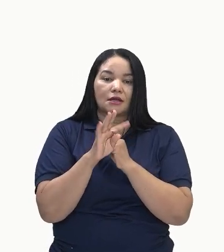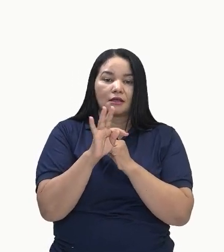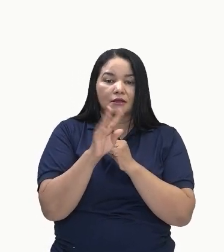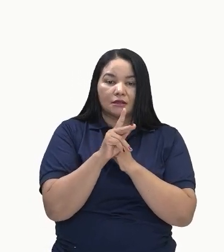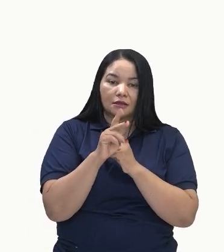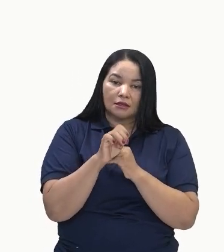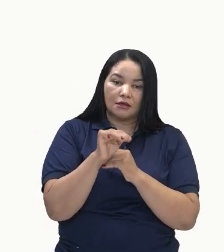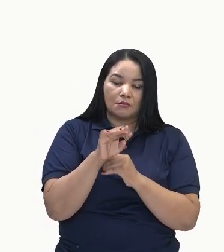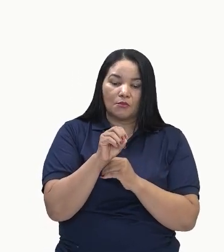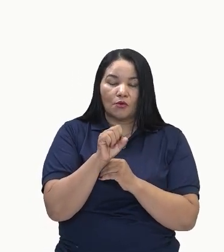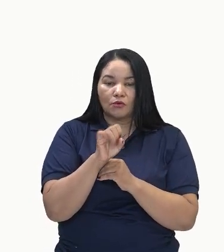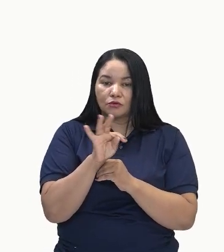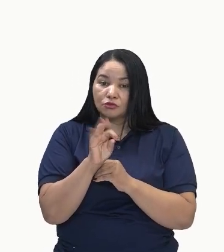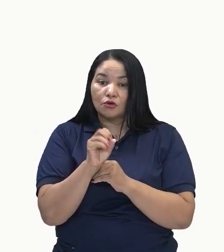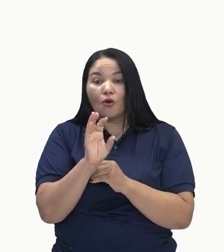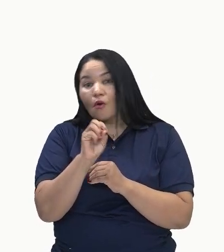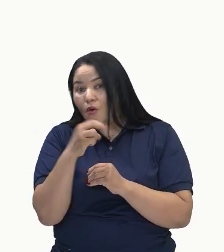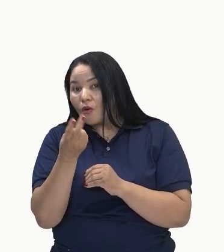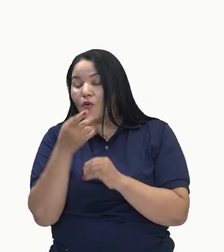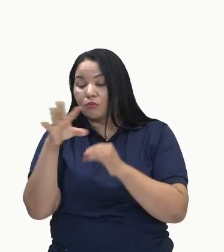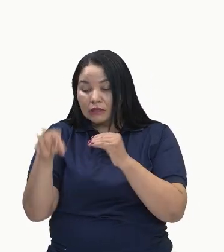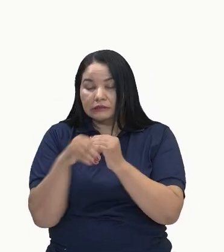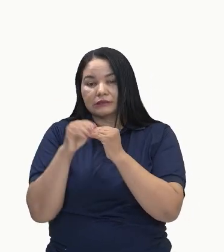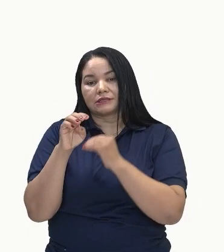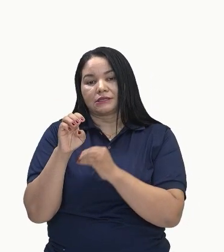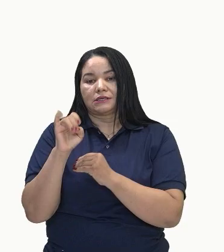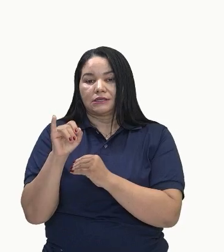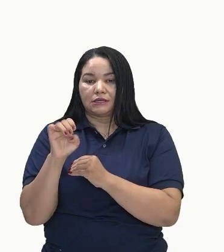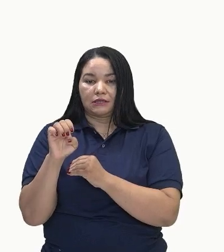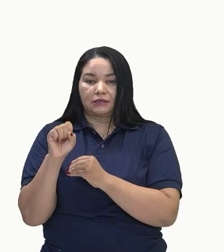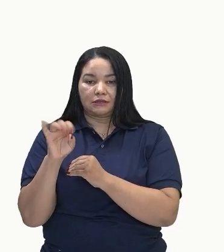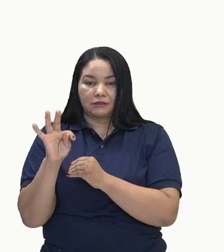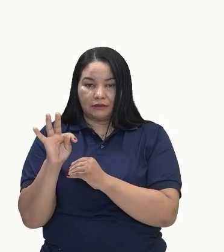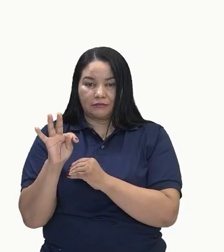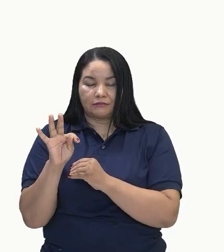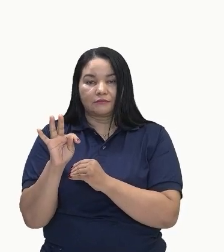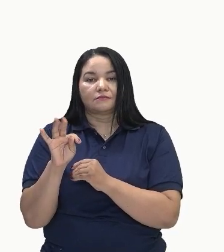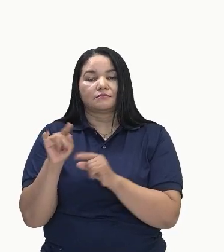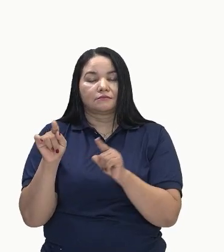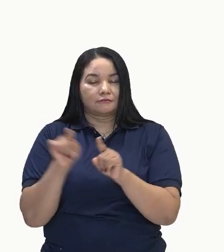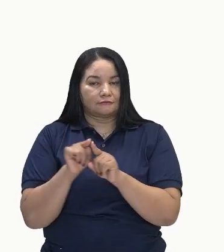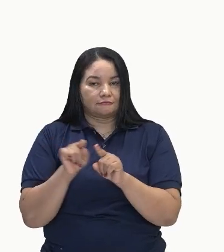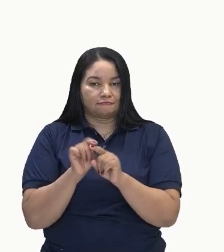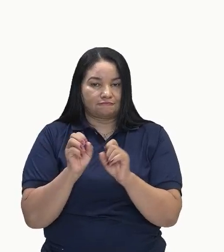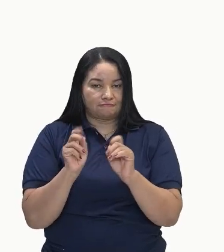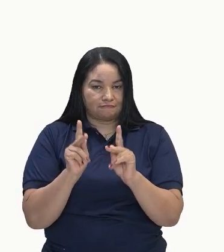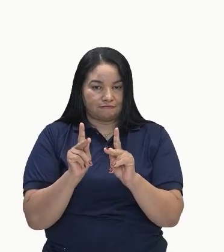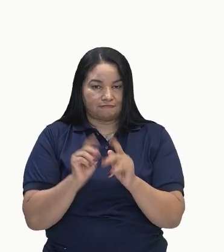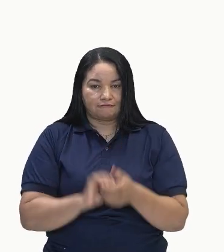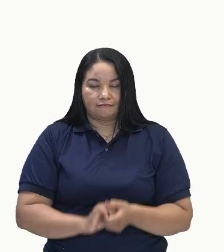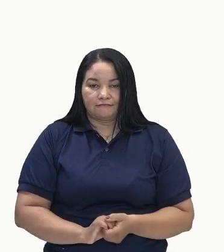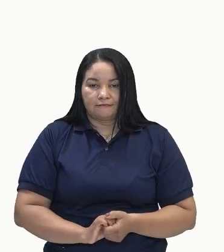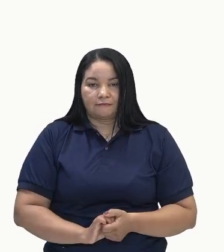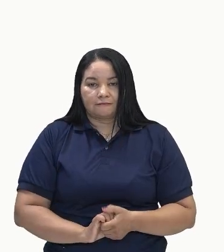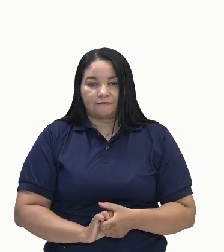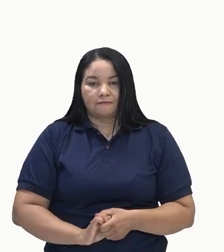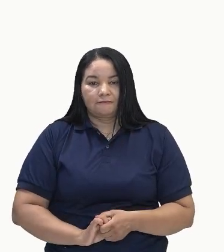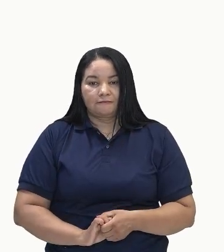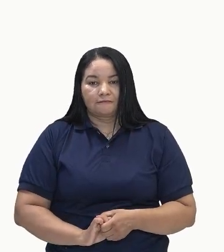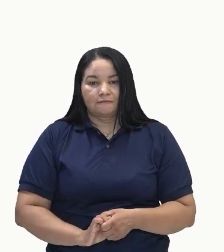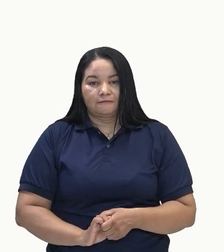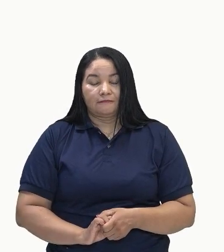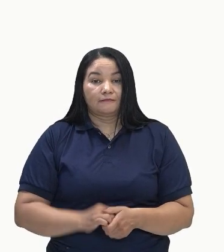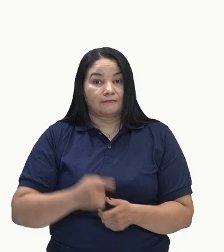adjetivo, ou simplesmente acrescentando est ao adjetivo, tá certo? Vimos